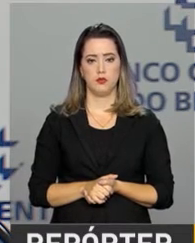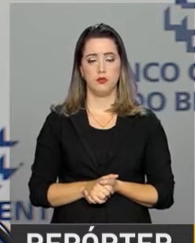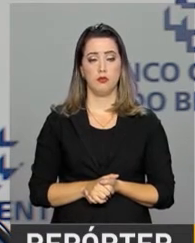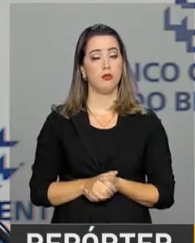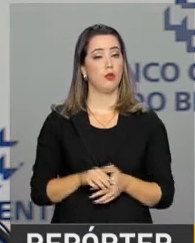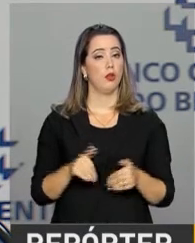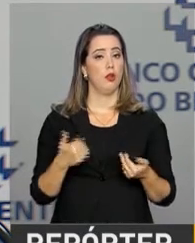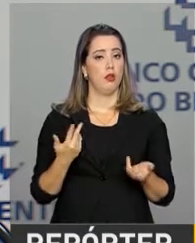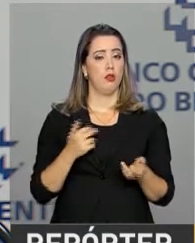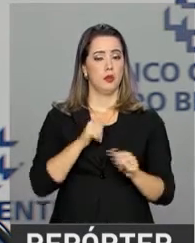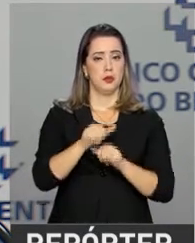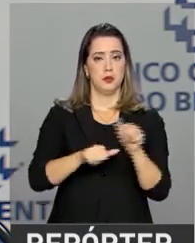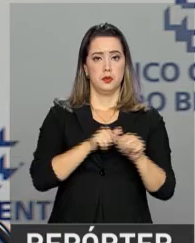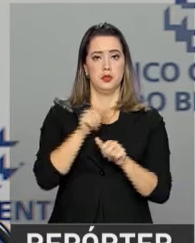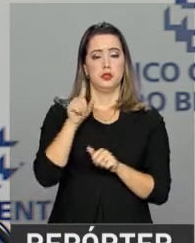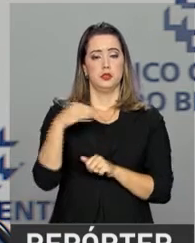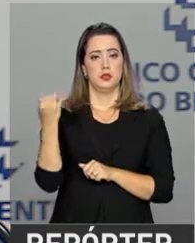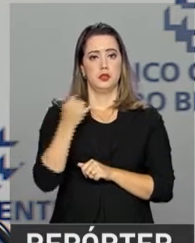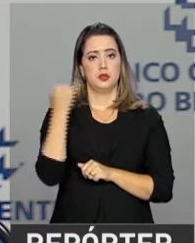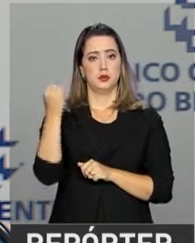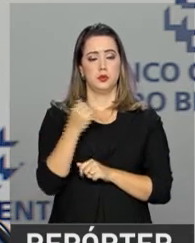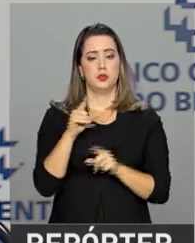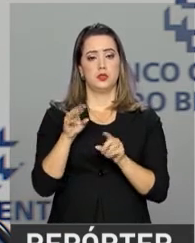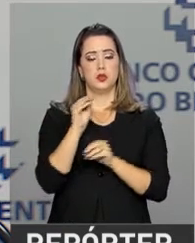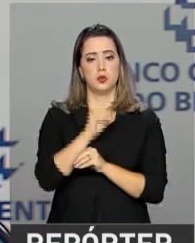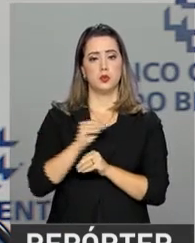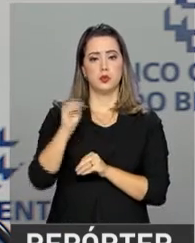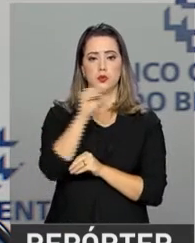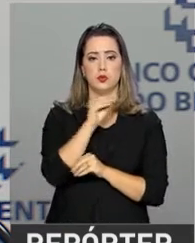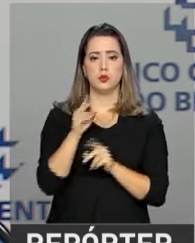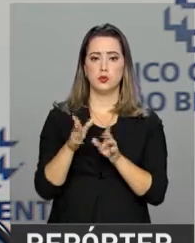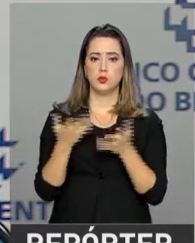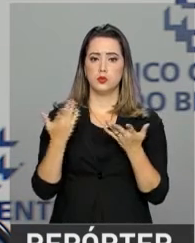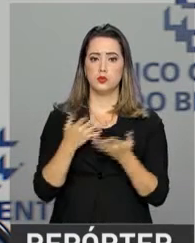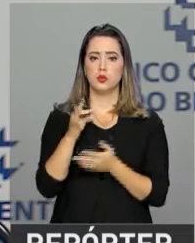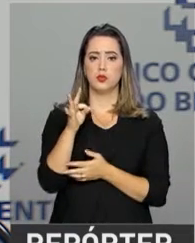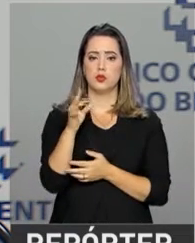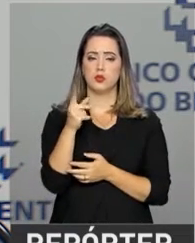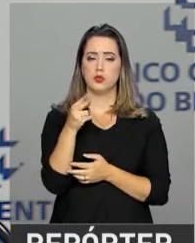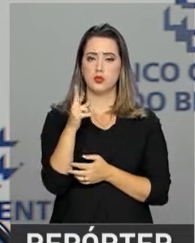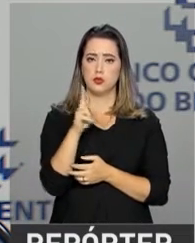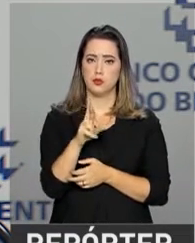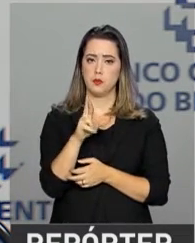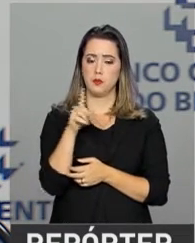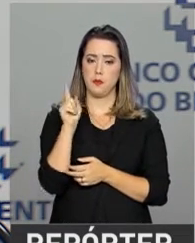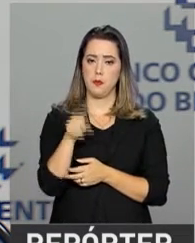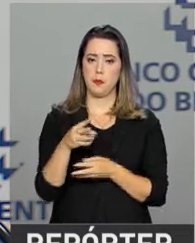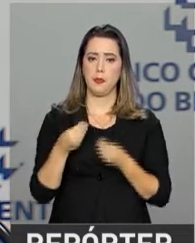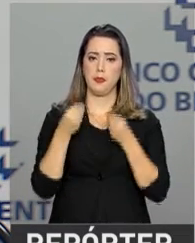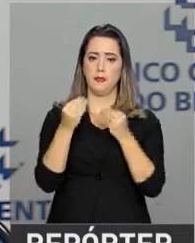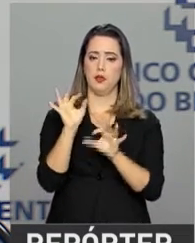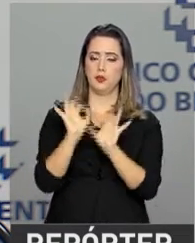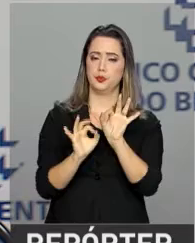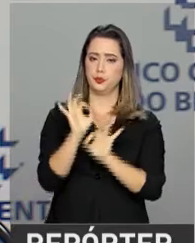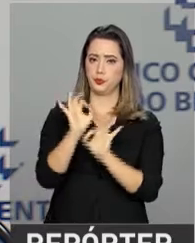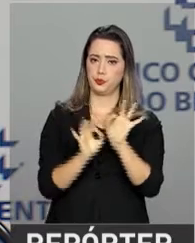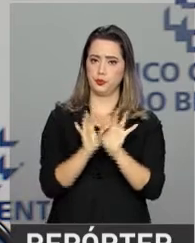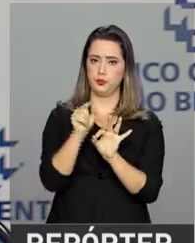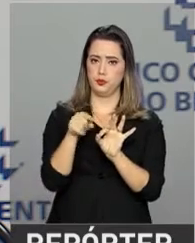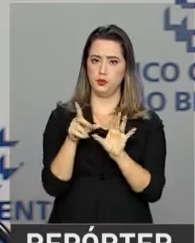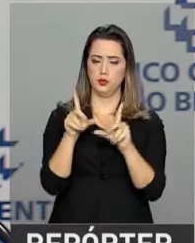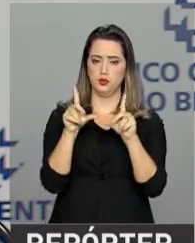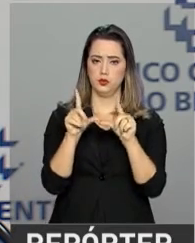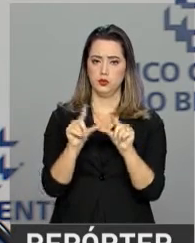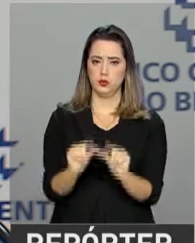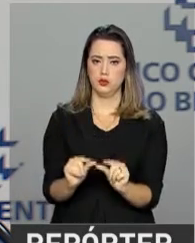né, a representatividade da base de dados que são usadas para o cálculo da TR. Ela tomou o cuidado de fazer a